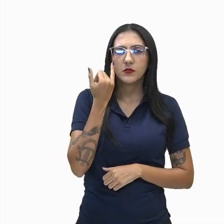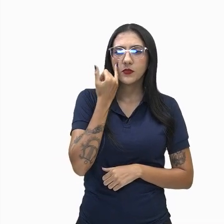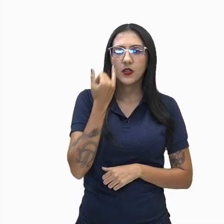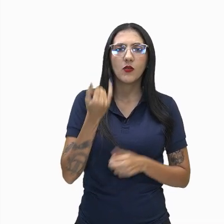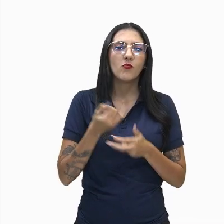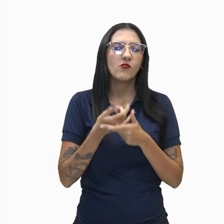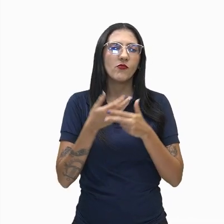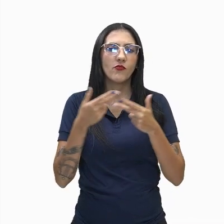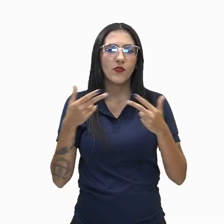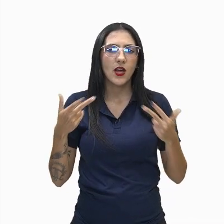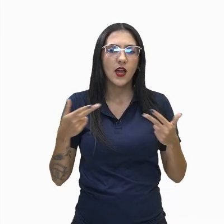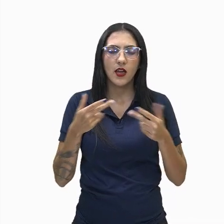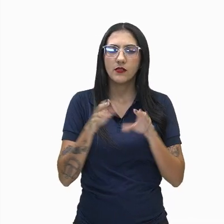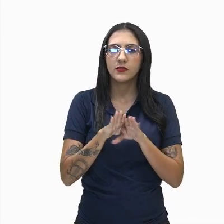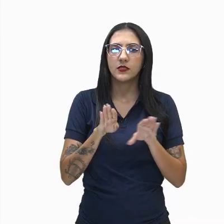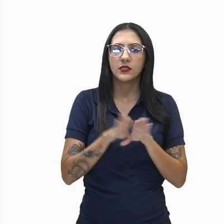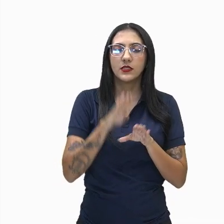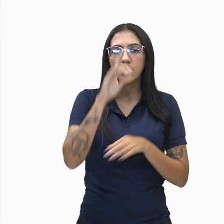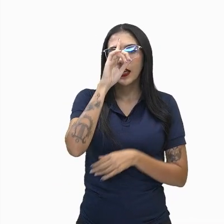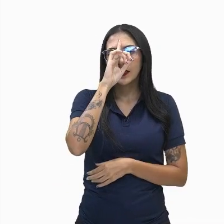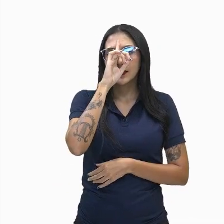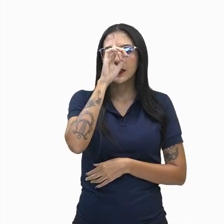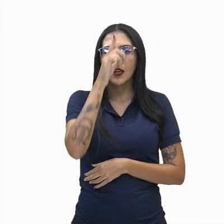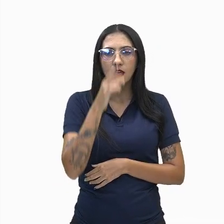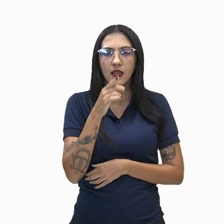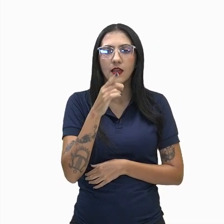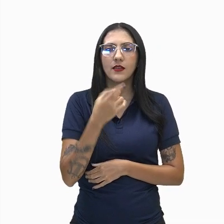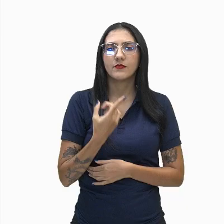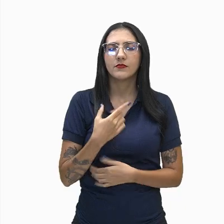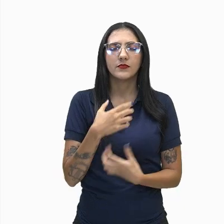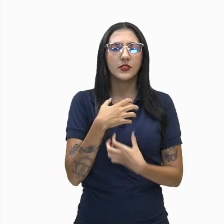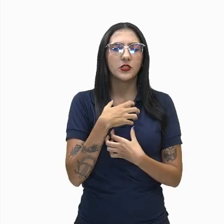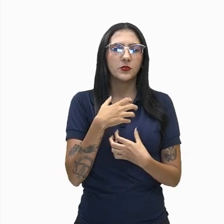para comunicar uma ideia, para comunicar